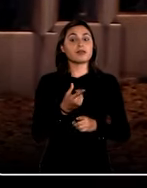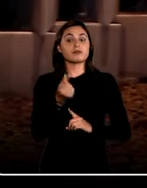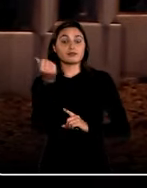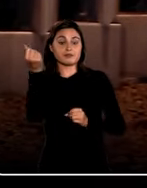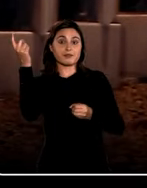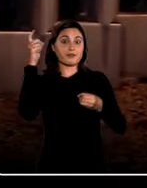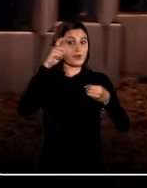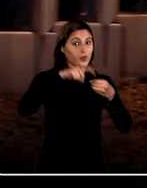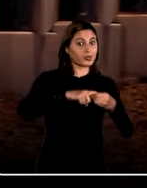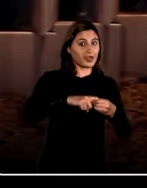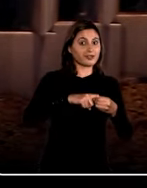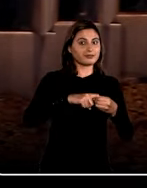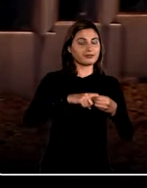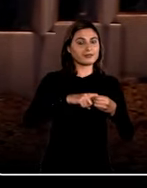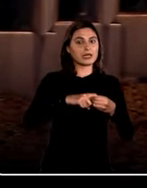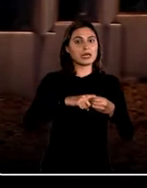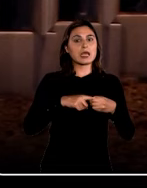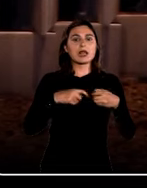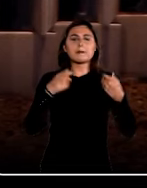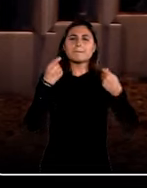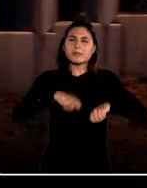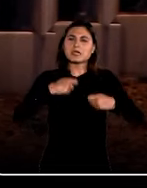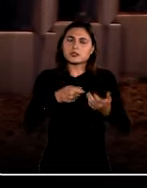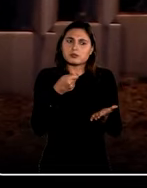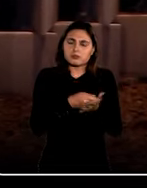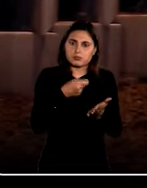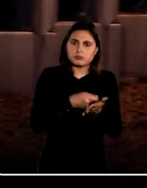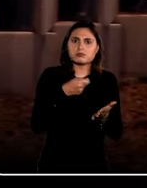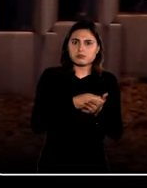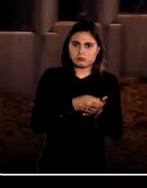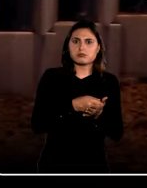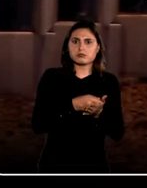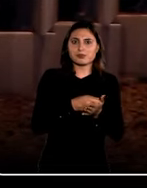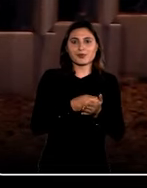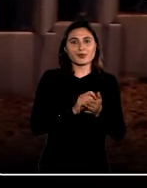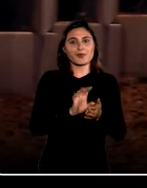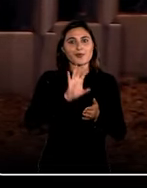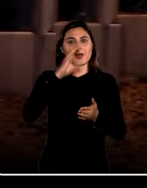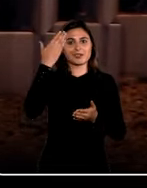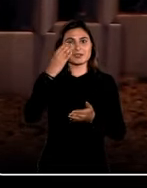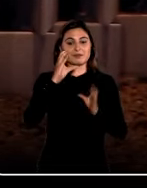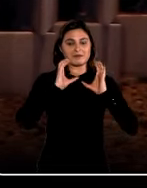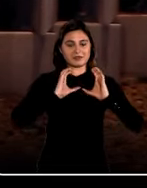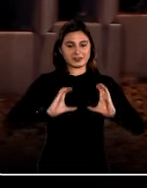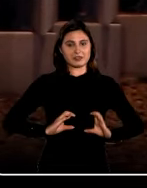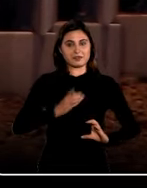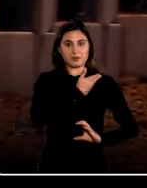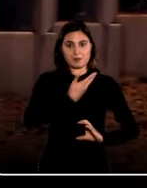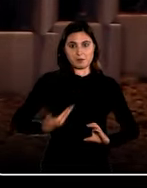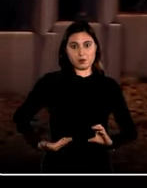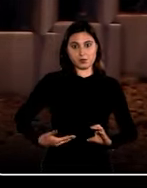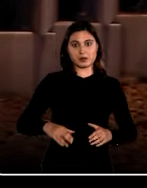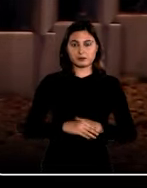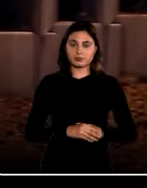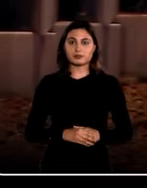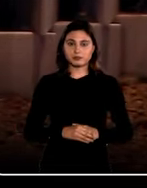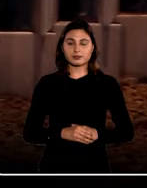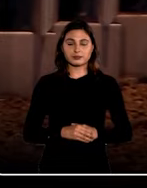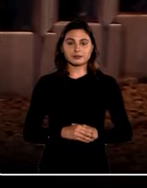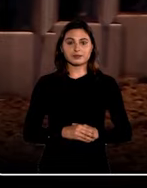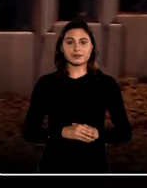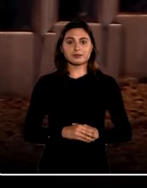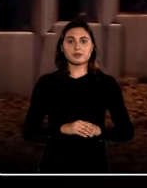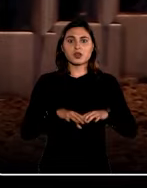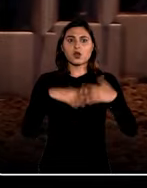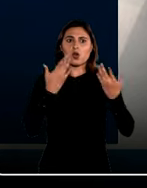ressarcimento a esse título deveria ser exigido por meio próprio como ação civil pública ou ação por improbidade